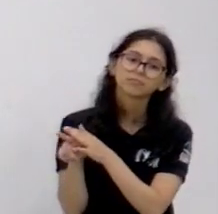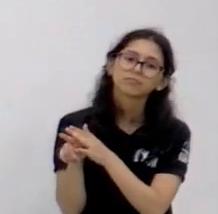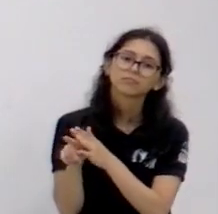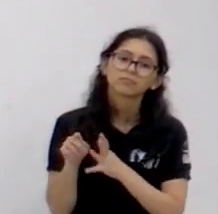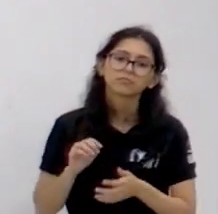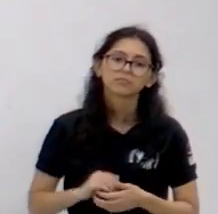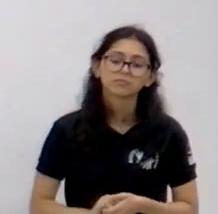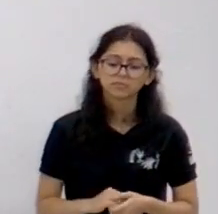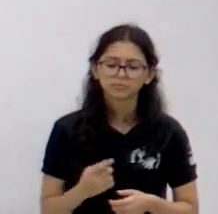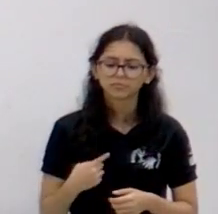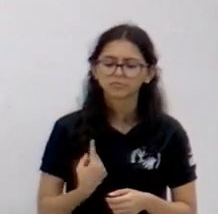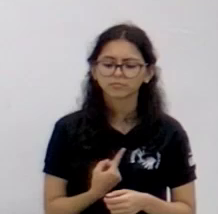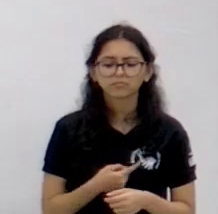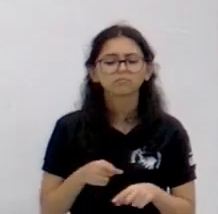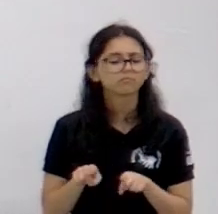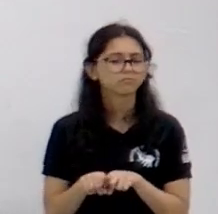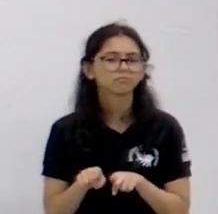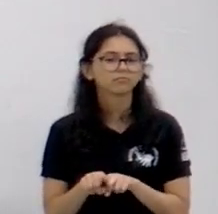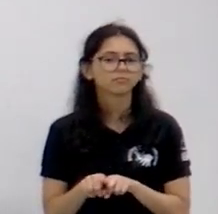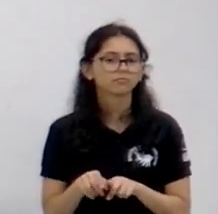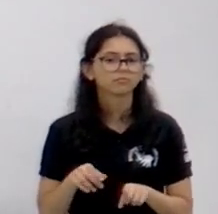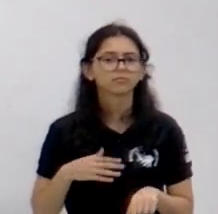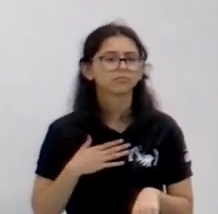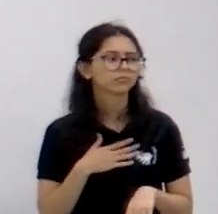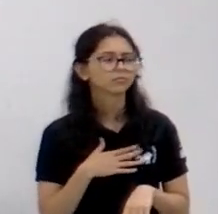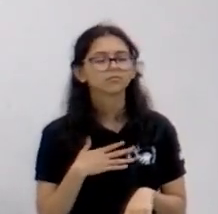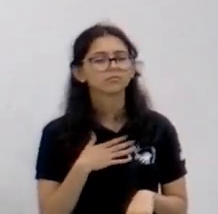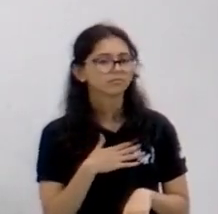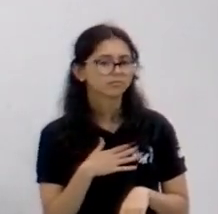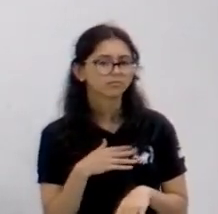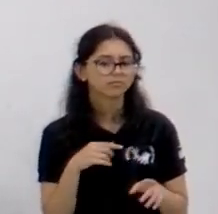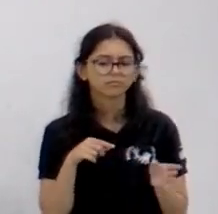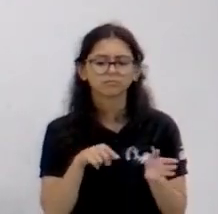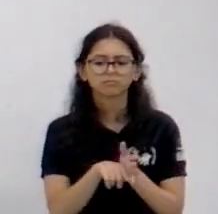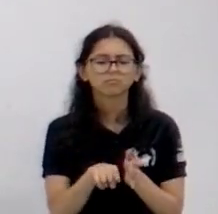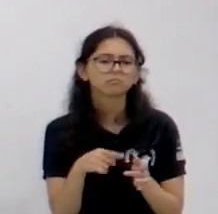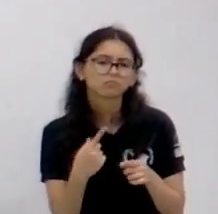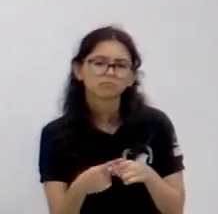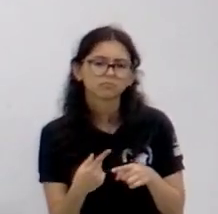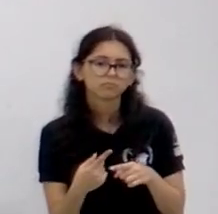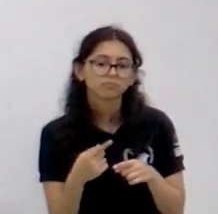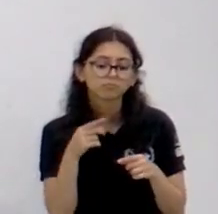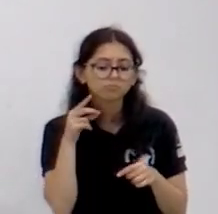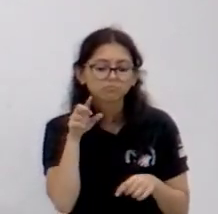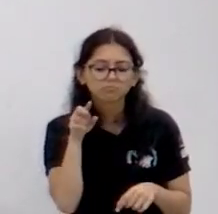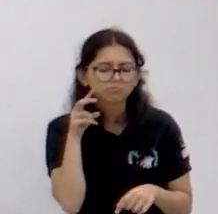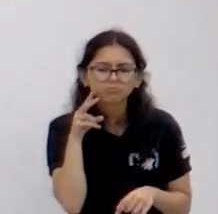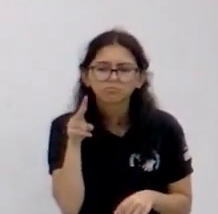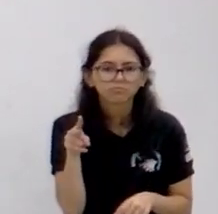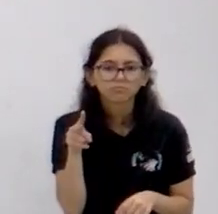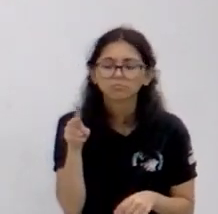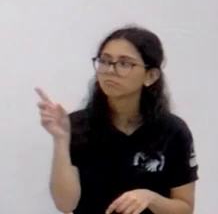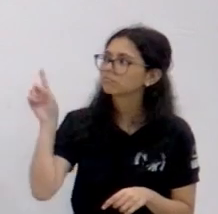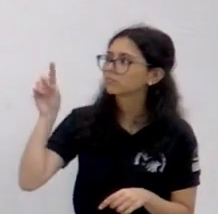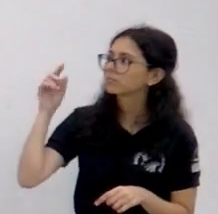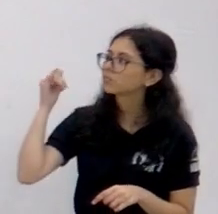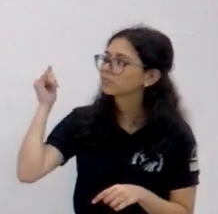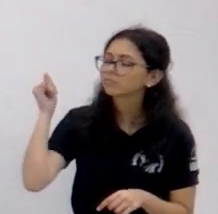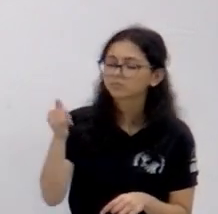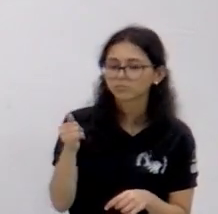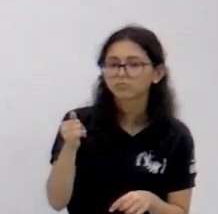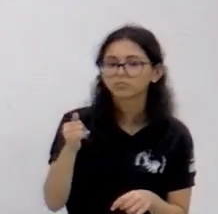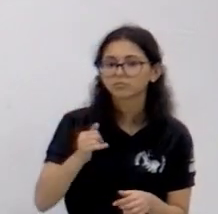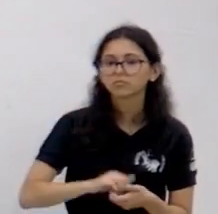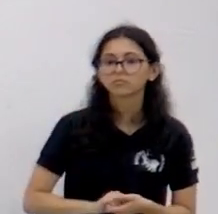que é isso, cara? Não está vendo que é Deus que está falando com você? Deus já deu prova suficiente que é Ele. E muitas vezes não me sinto na situação